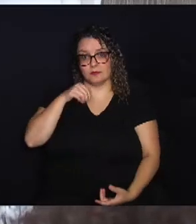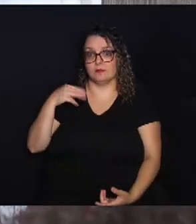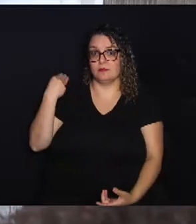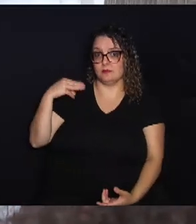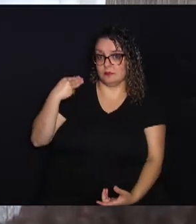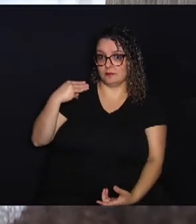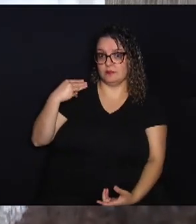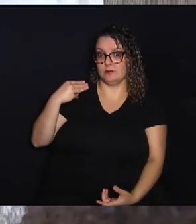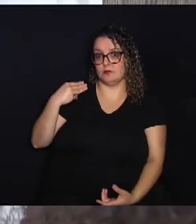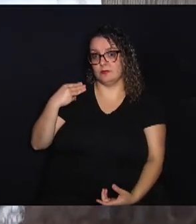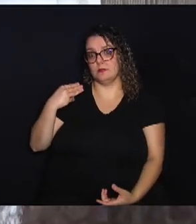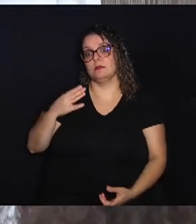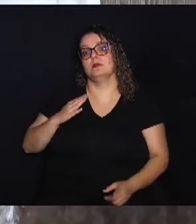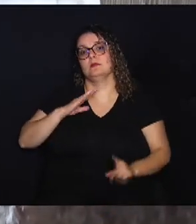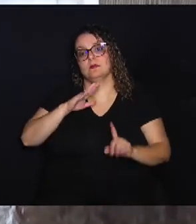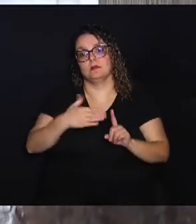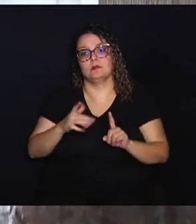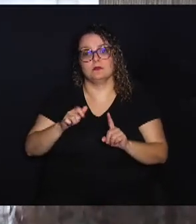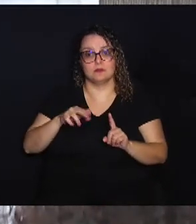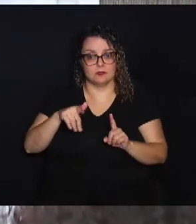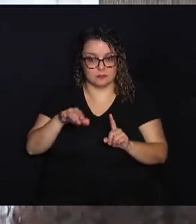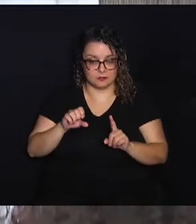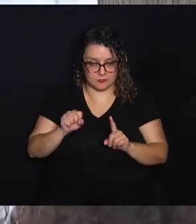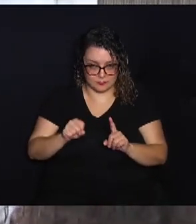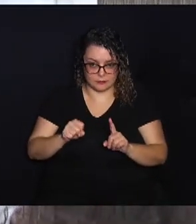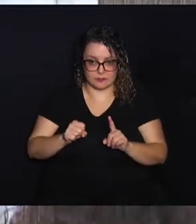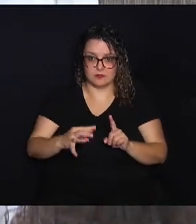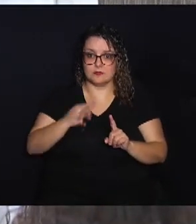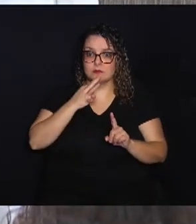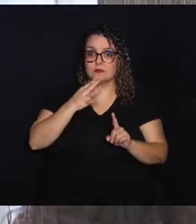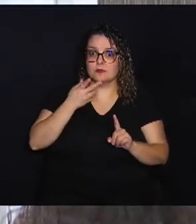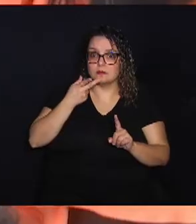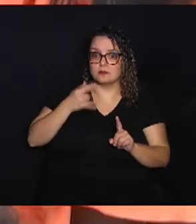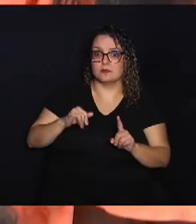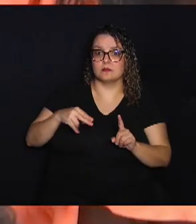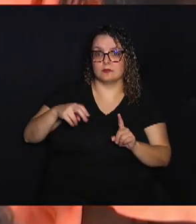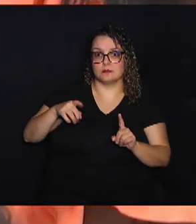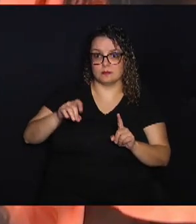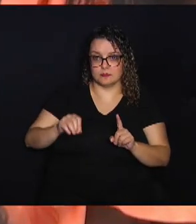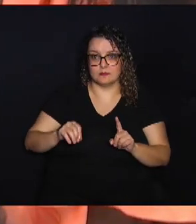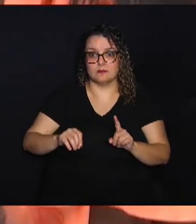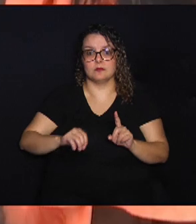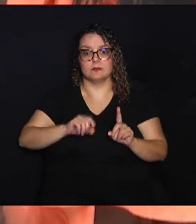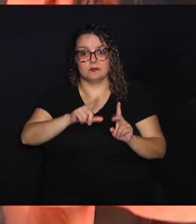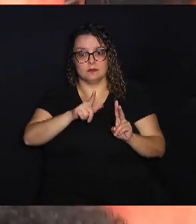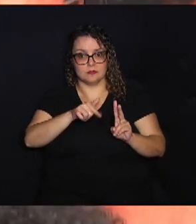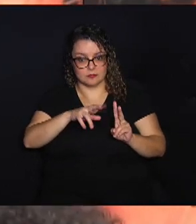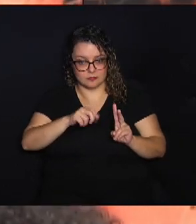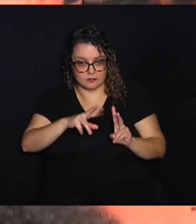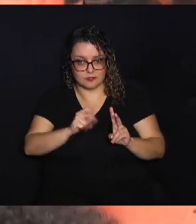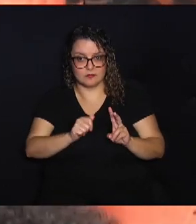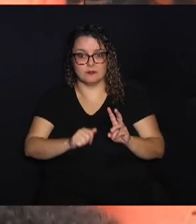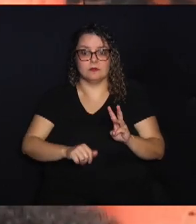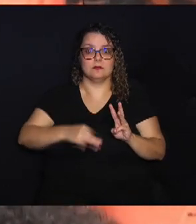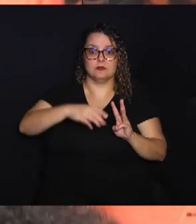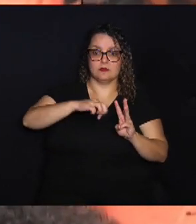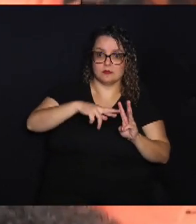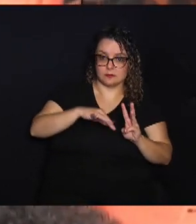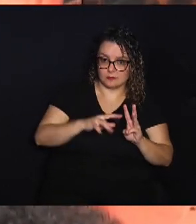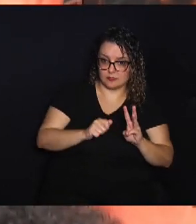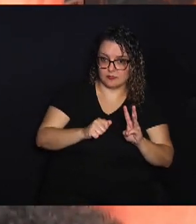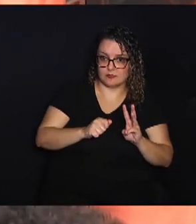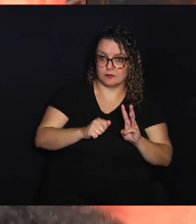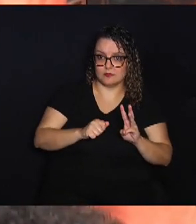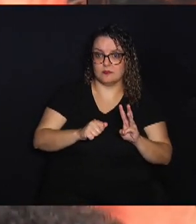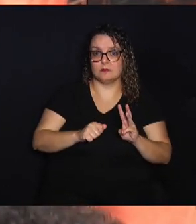Mariana Conte homenageou Carlos Fernando, conhecido como Pai Nando, Luara Souza de Oliveira e Maria de Lourdes Cosme